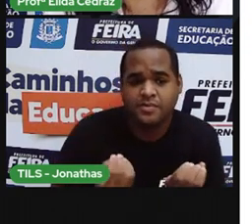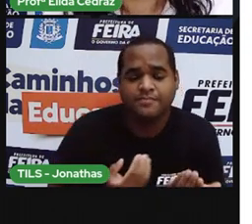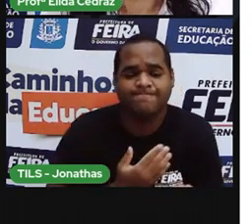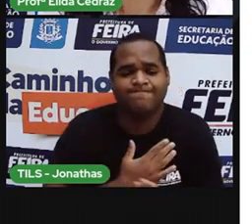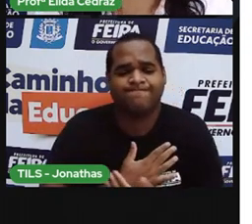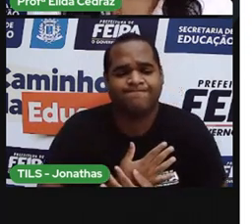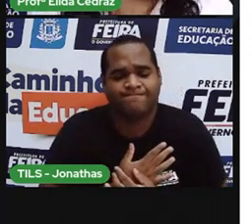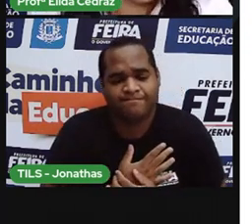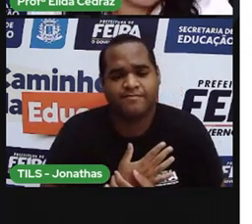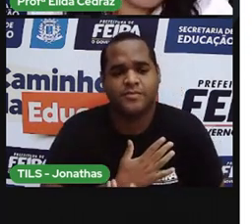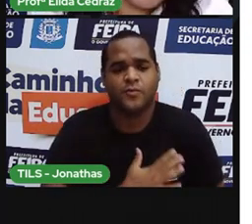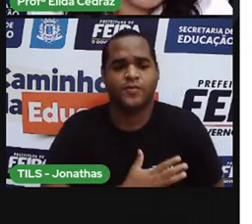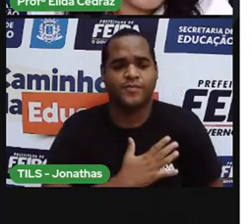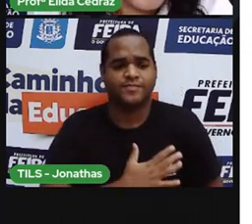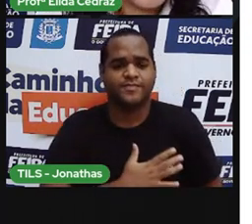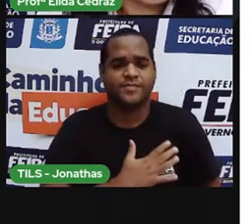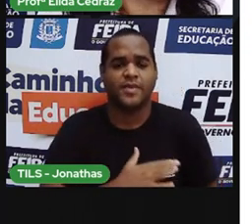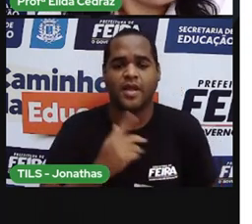coração,